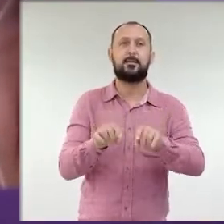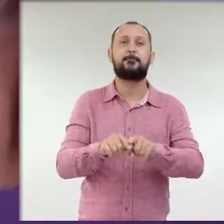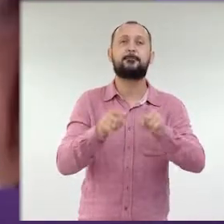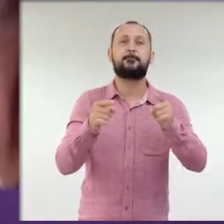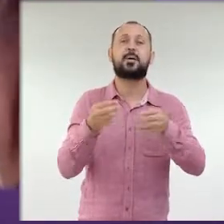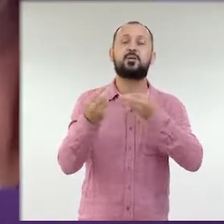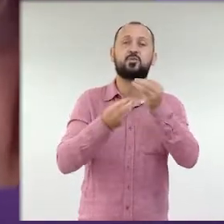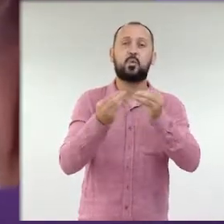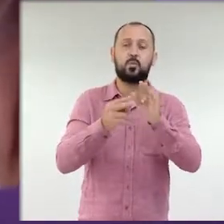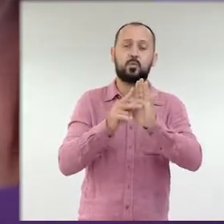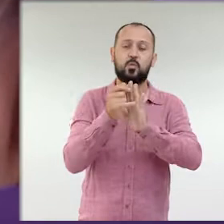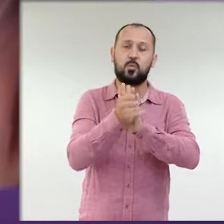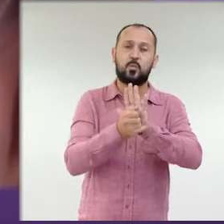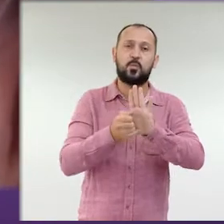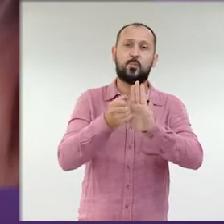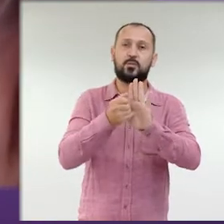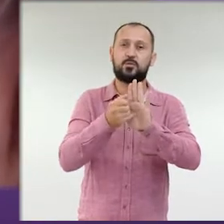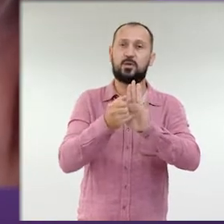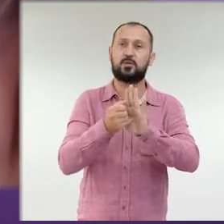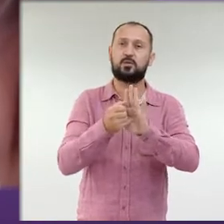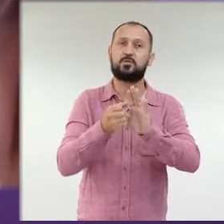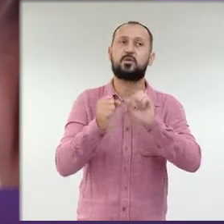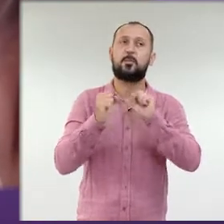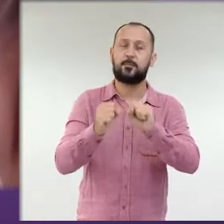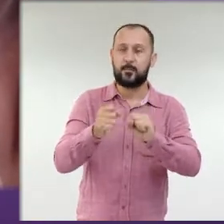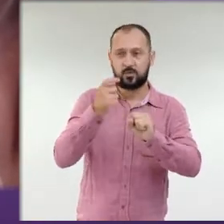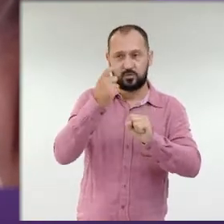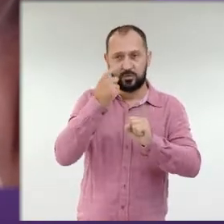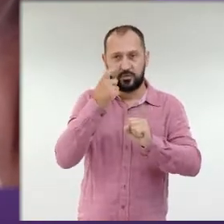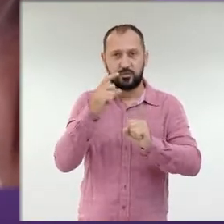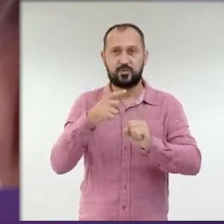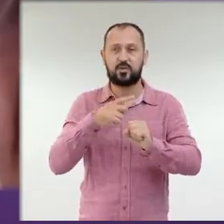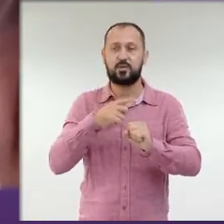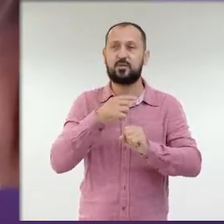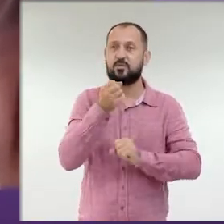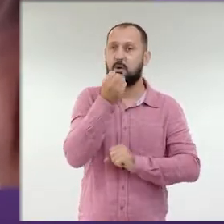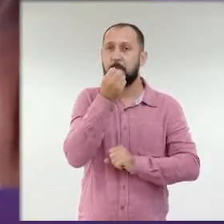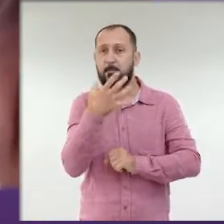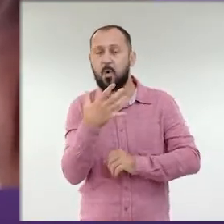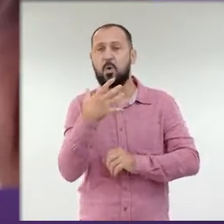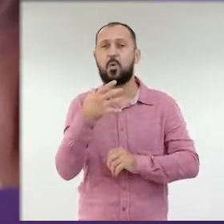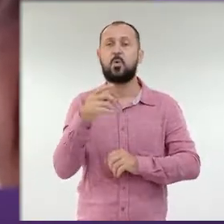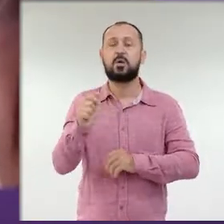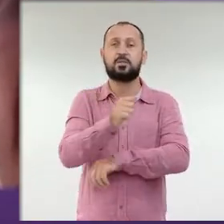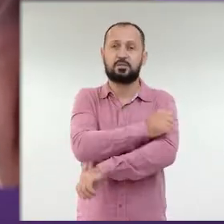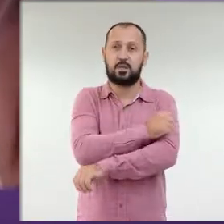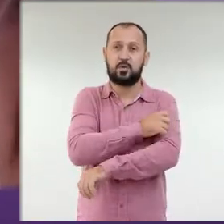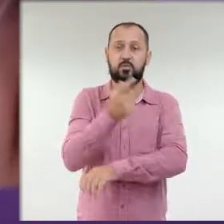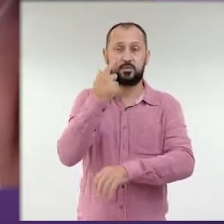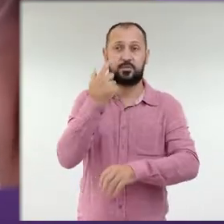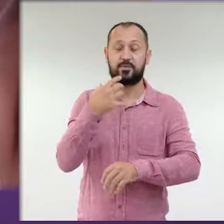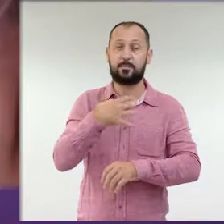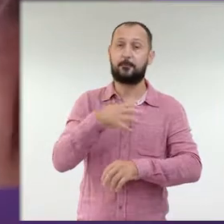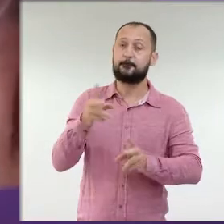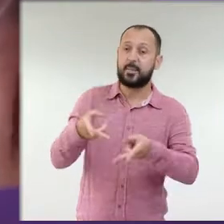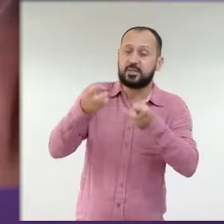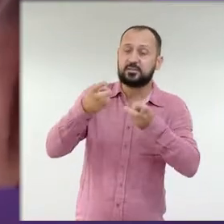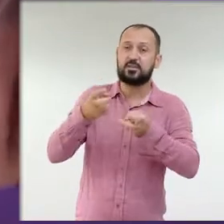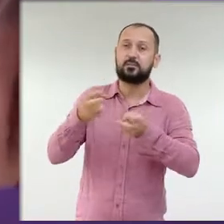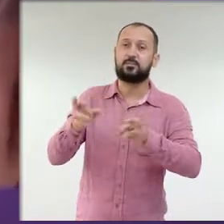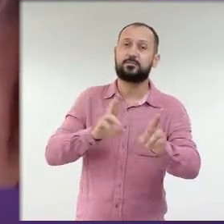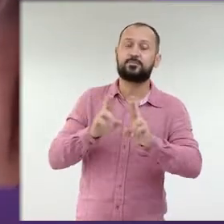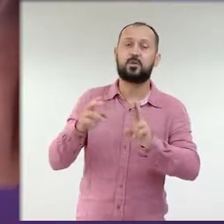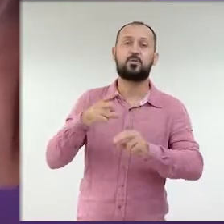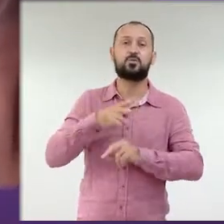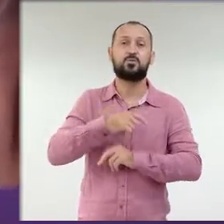à eficácia do projeto, é possível já colher frutos positivos? Esses estudantes estão dando devolutivas interessantes. Eu até